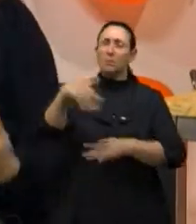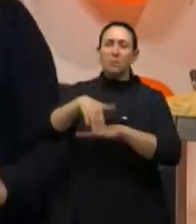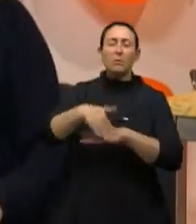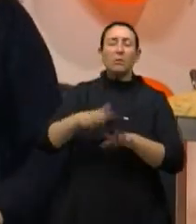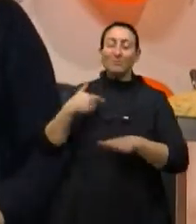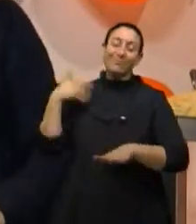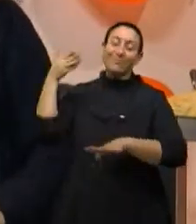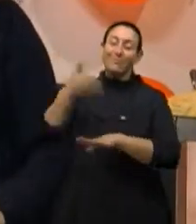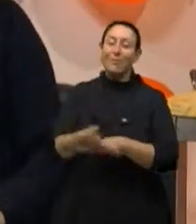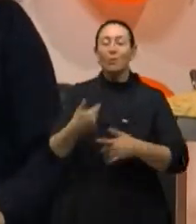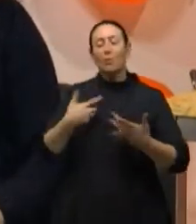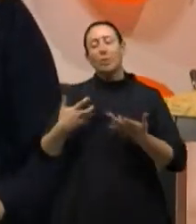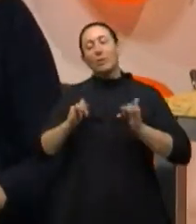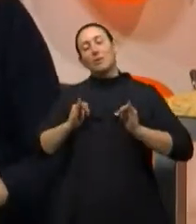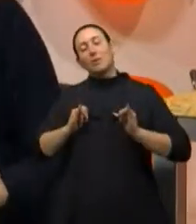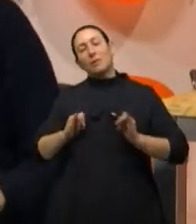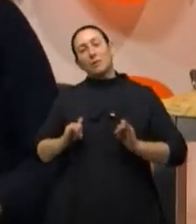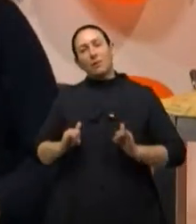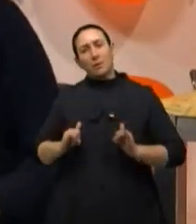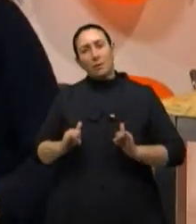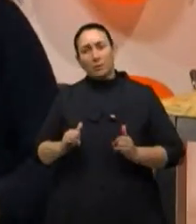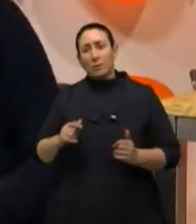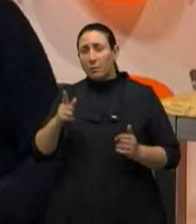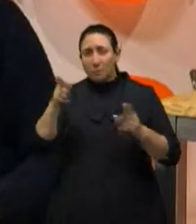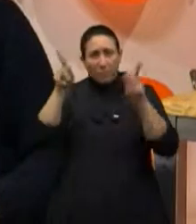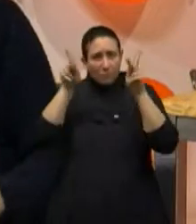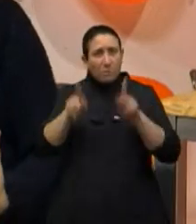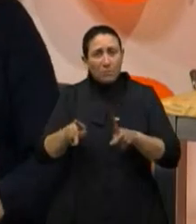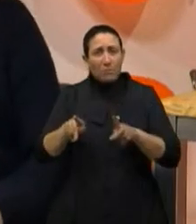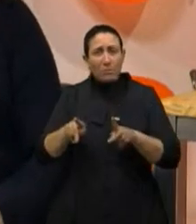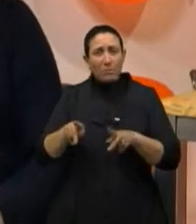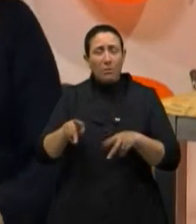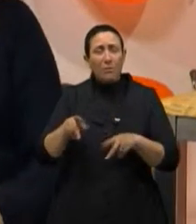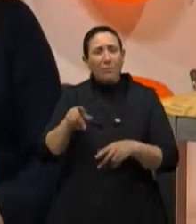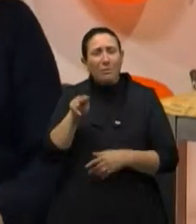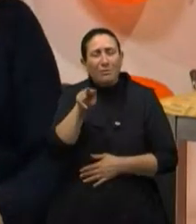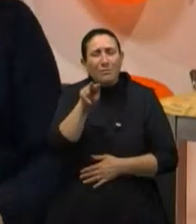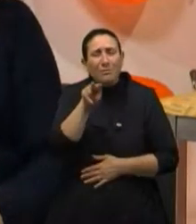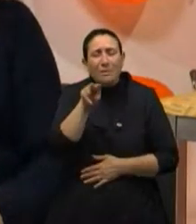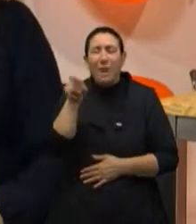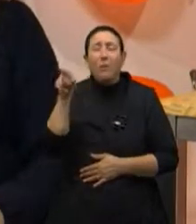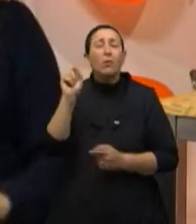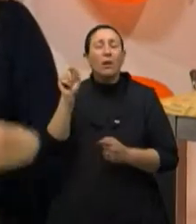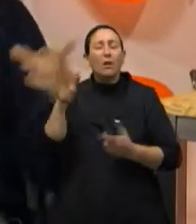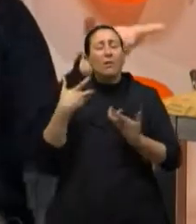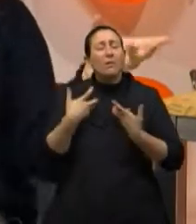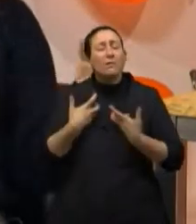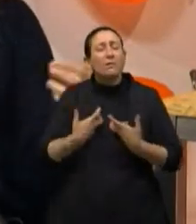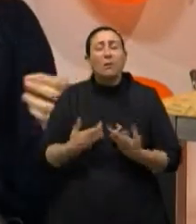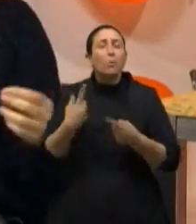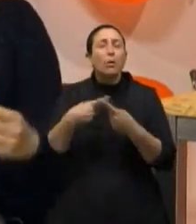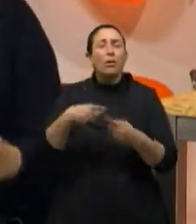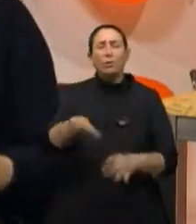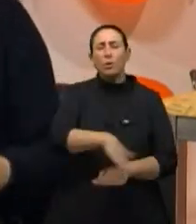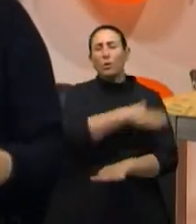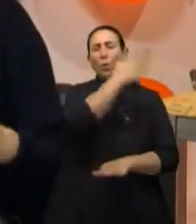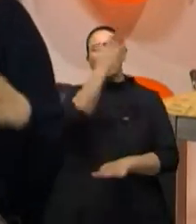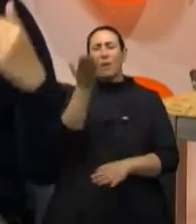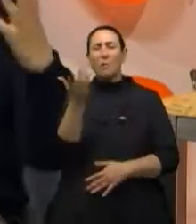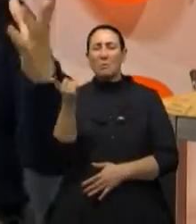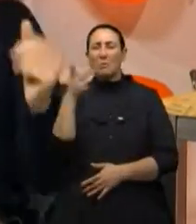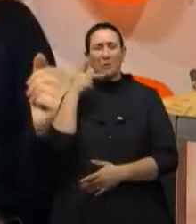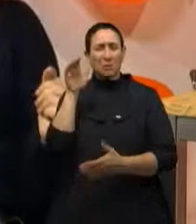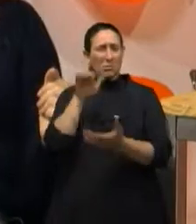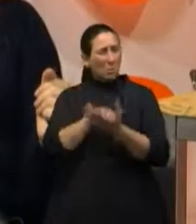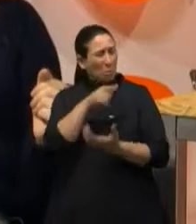chegou em casa quer relaxar ela usou toda a atenção dela para entender durante o dia aí chega a esposa tu não me dá bola